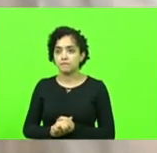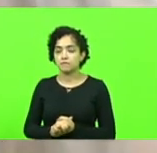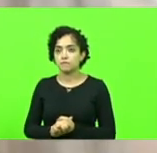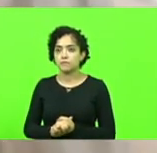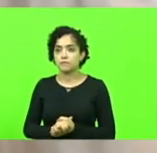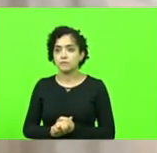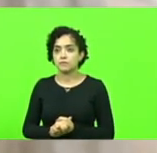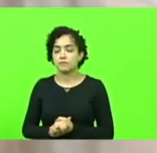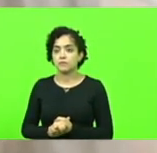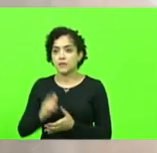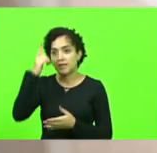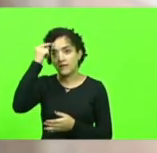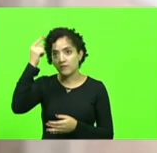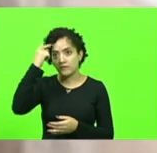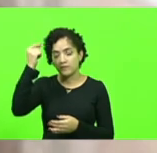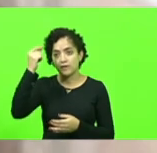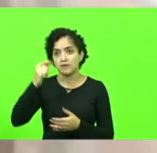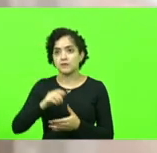da AS,